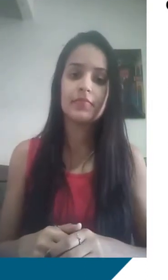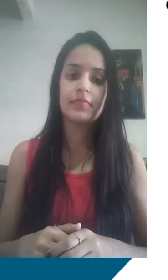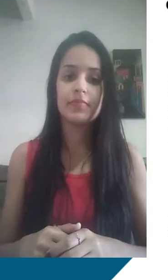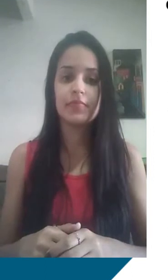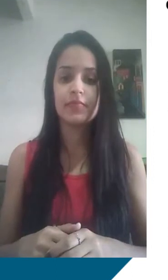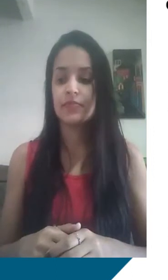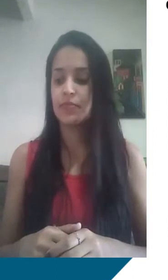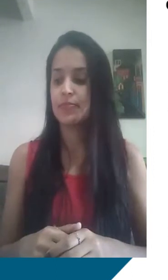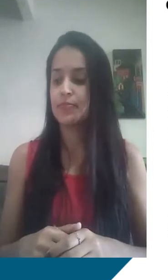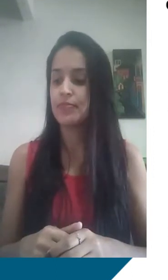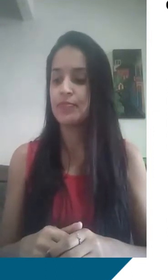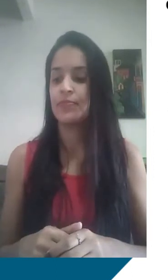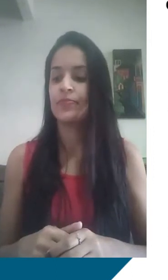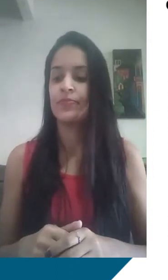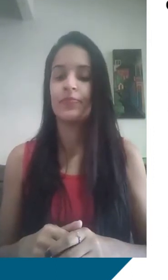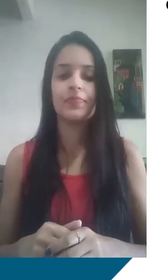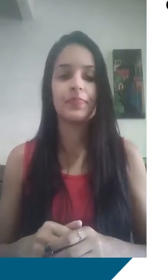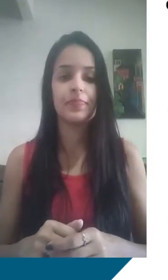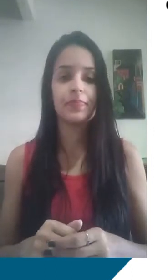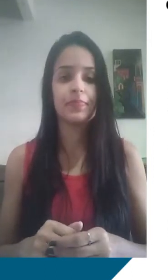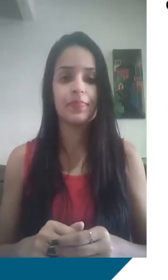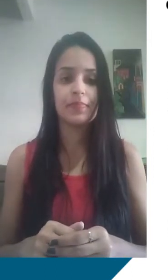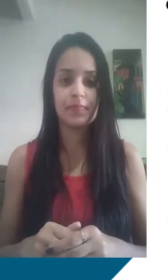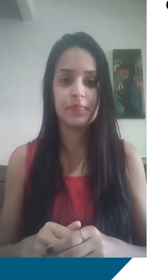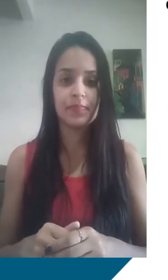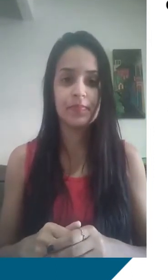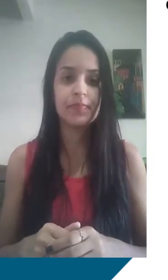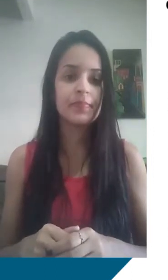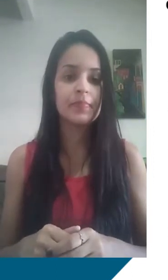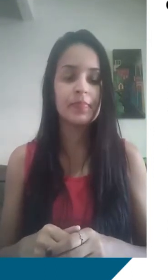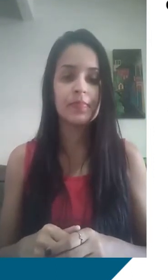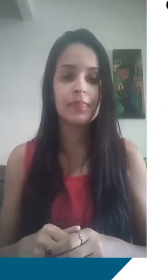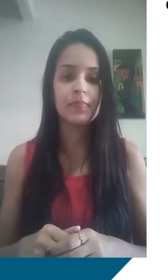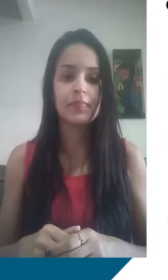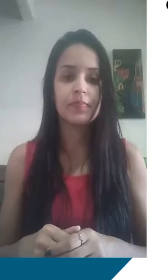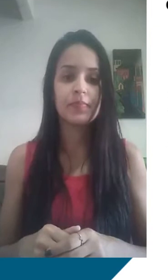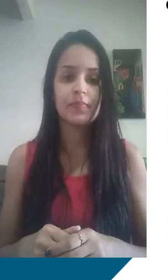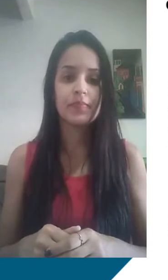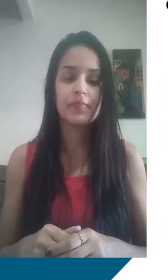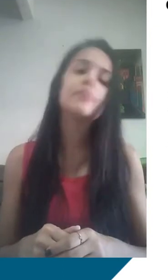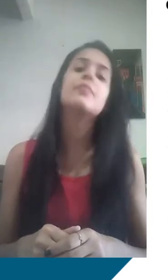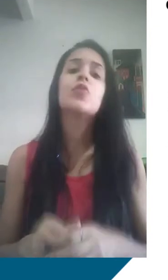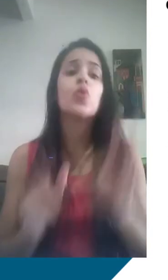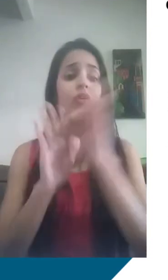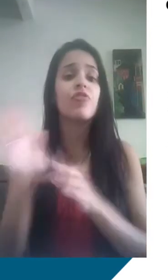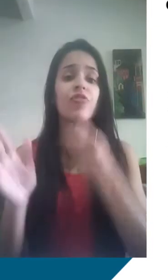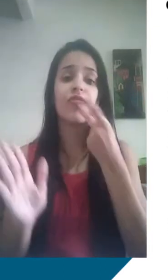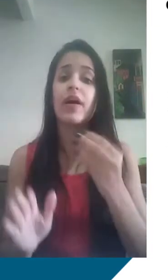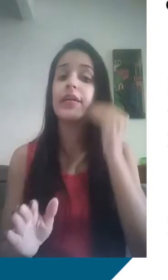isso o texto é narrado em primeira pessoa. Essa experiência vivida junto a um grupo de